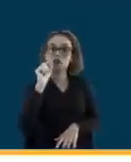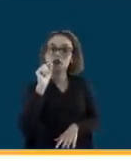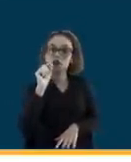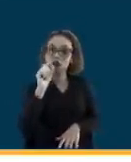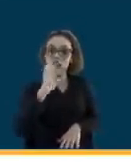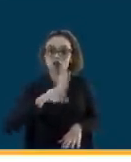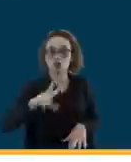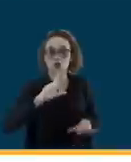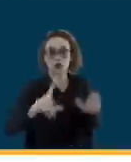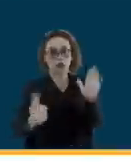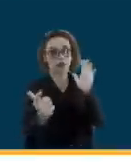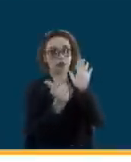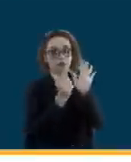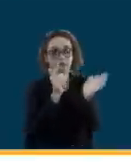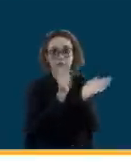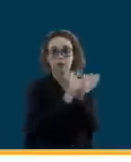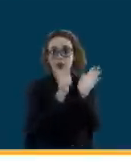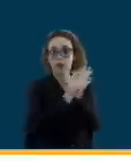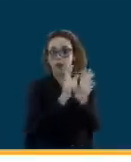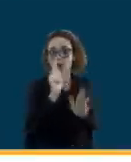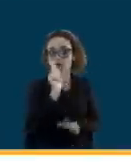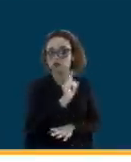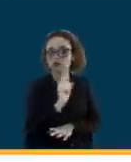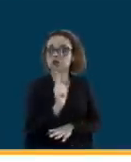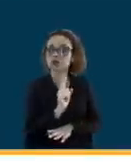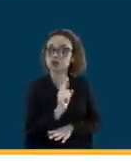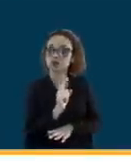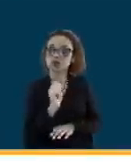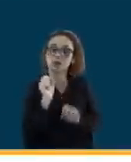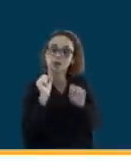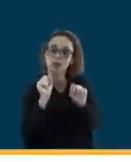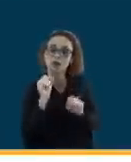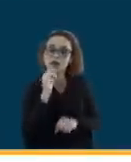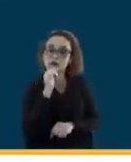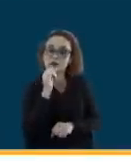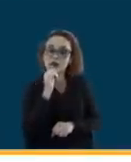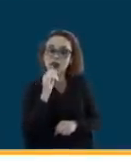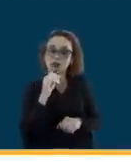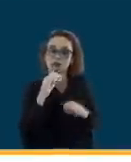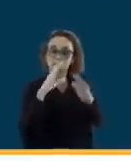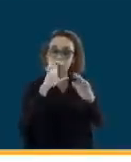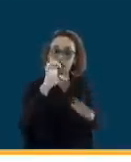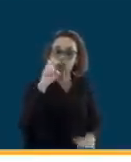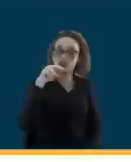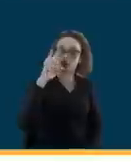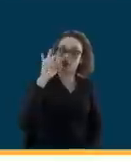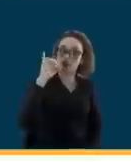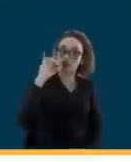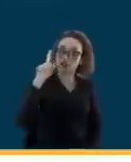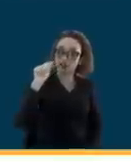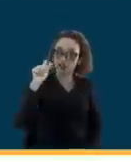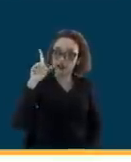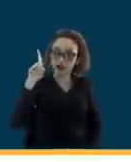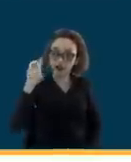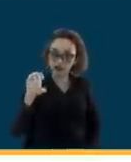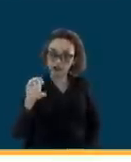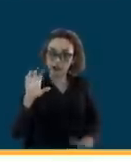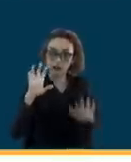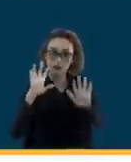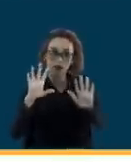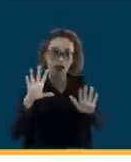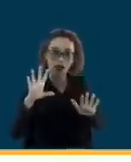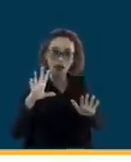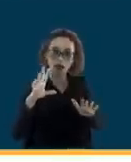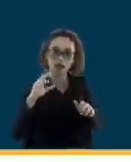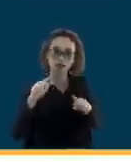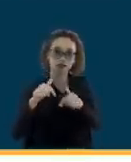ocorrer, inclusive, de ter uma entidade que tem um espaço, mas que não funciona há vários anos, e ela não vai receber